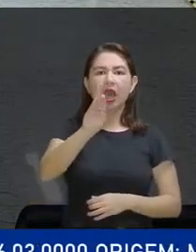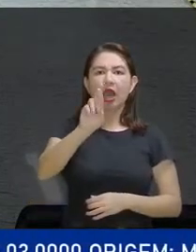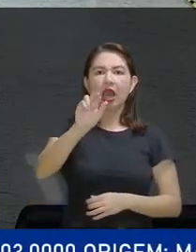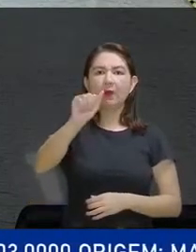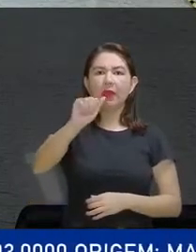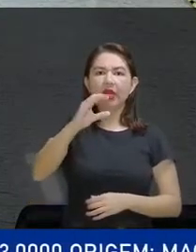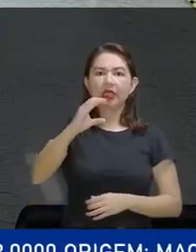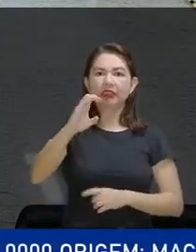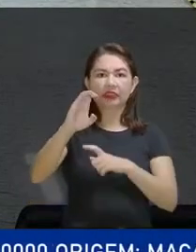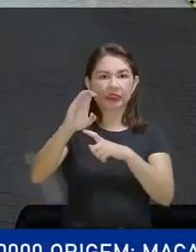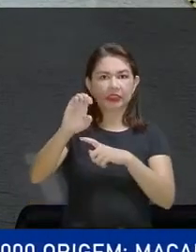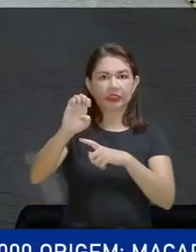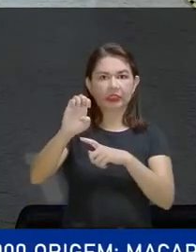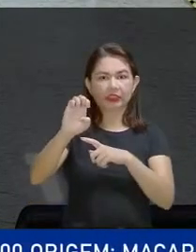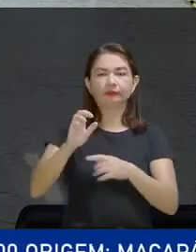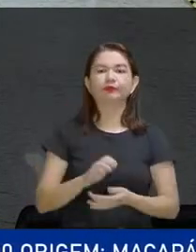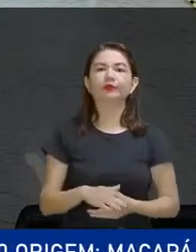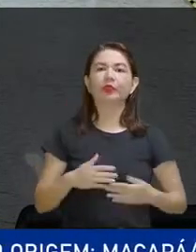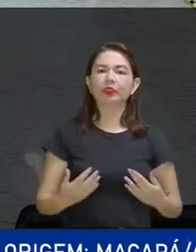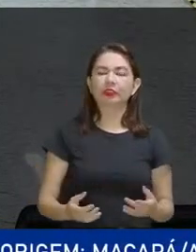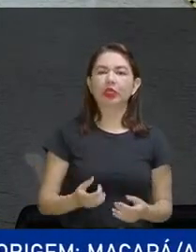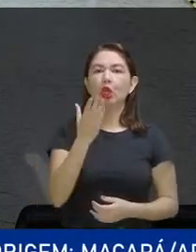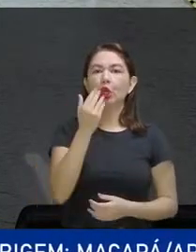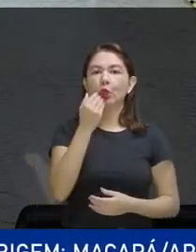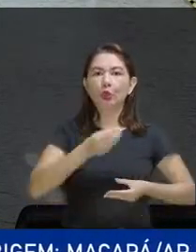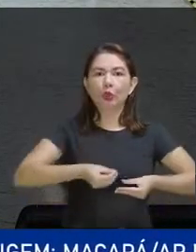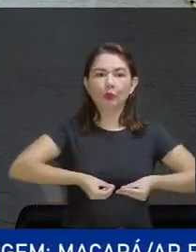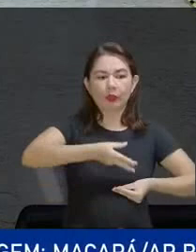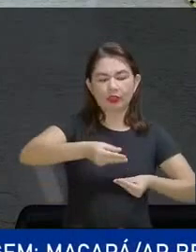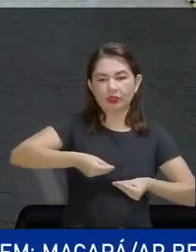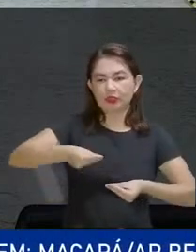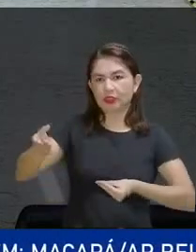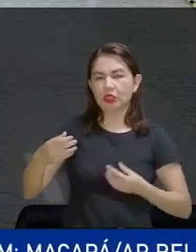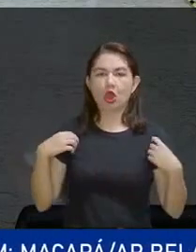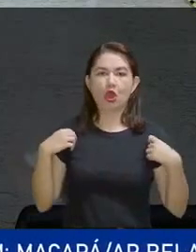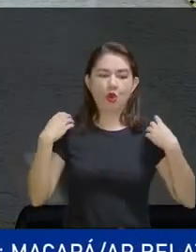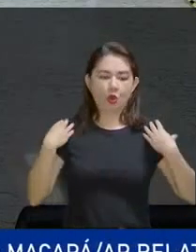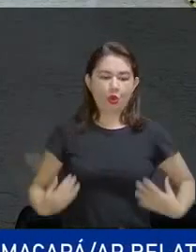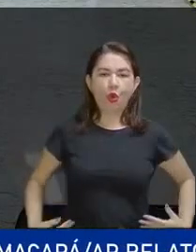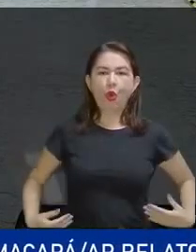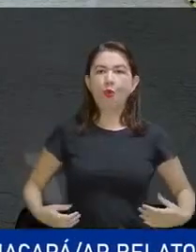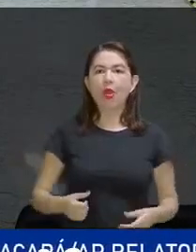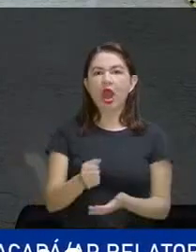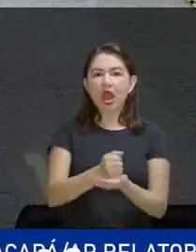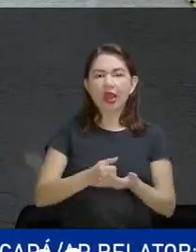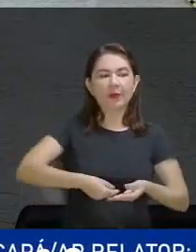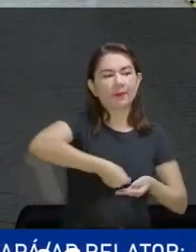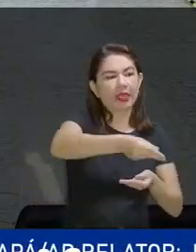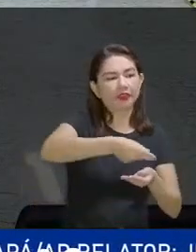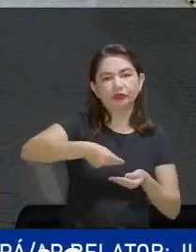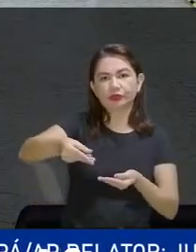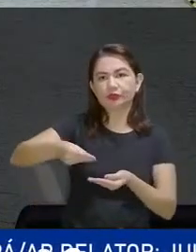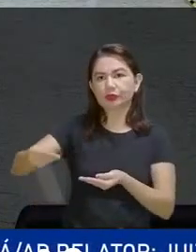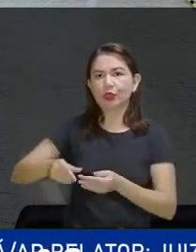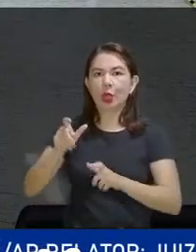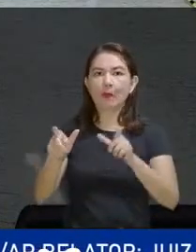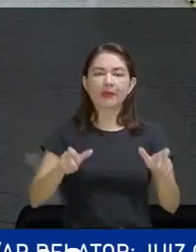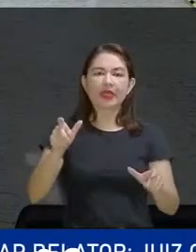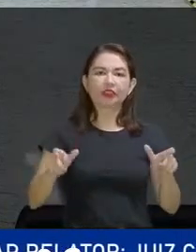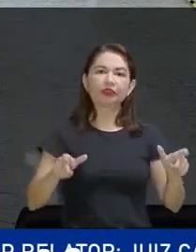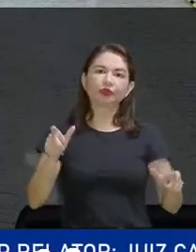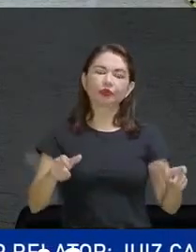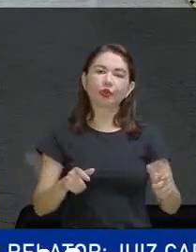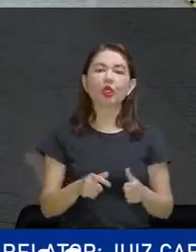sedes sociais. E que a Abrace doa alimentos, roupas, remédios e presta outras assistências a pessoas